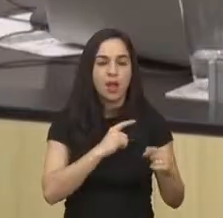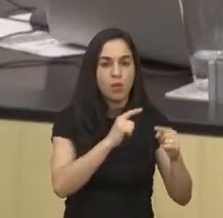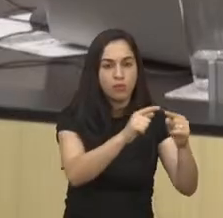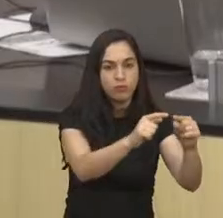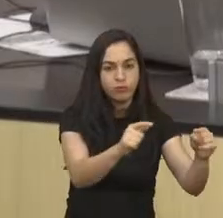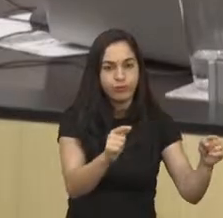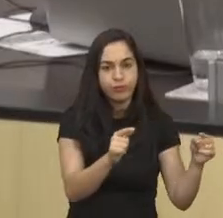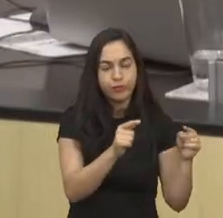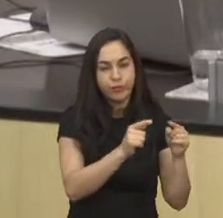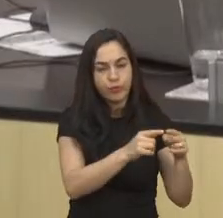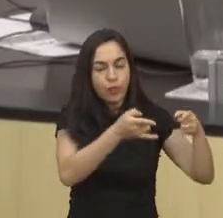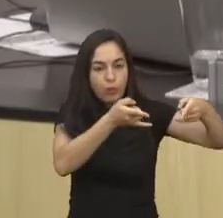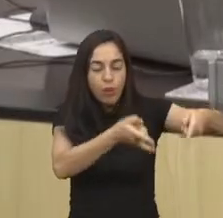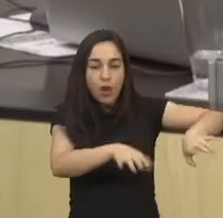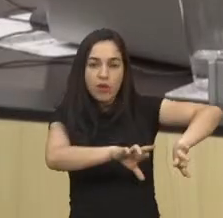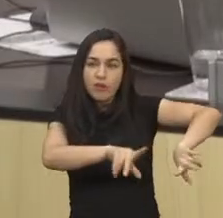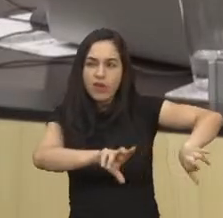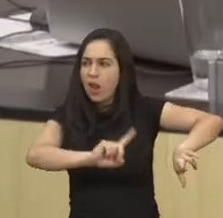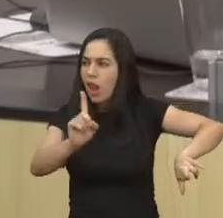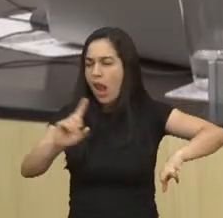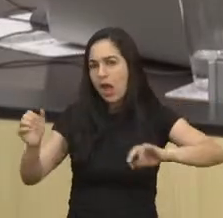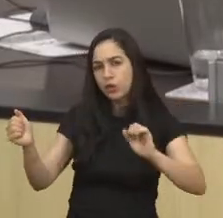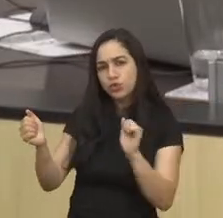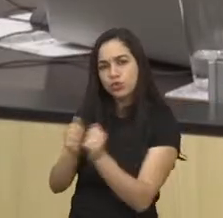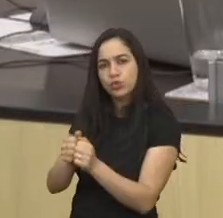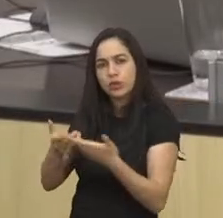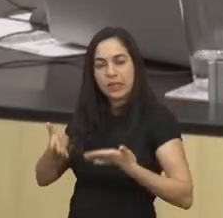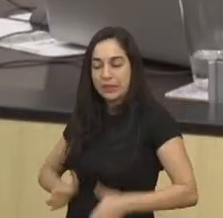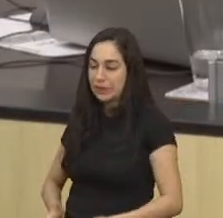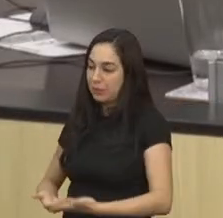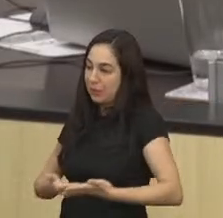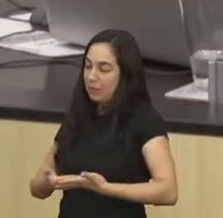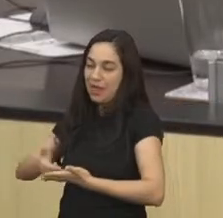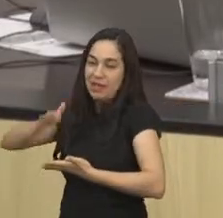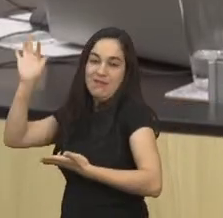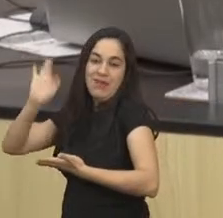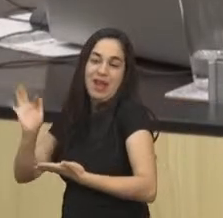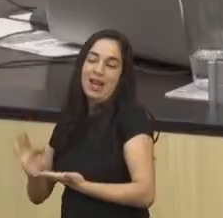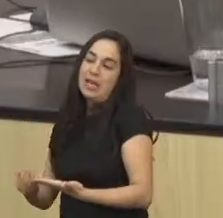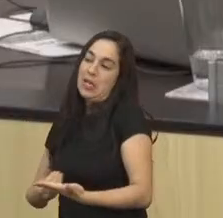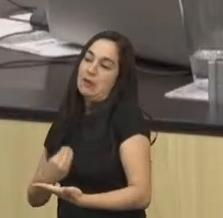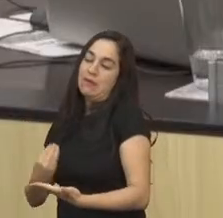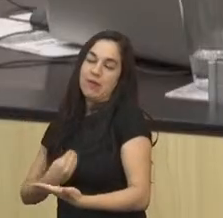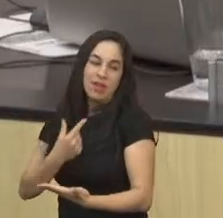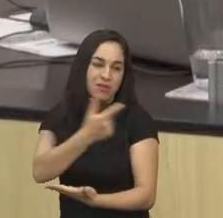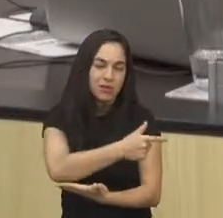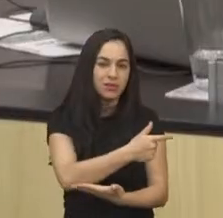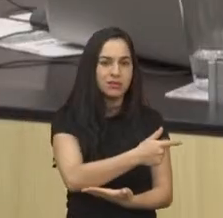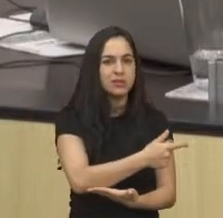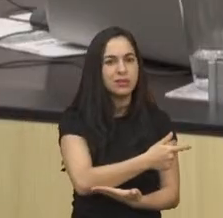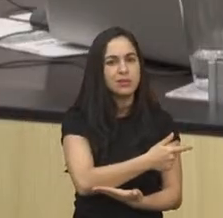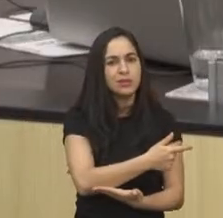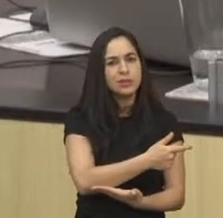leito diferenciado, e não juntamente com as mãezinhas, aquelas que estão aguardando ansiosamente a chegada